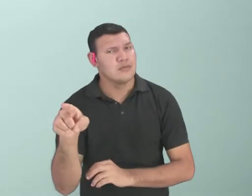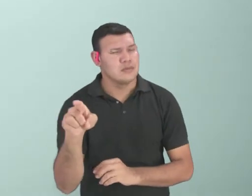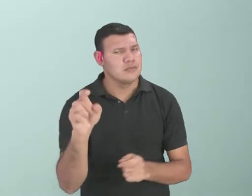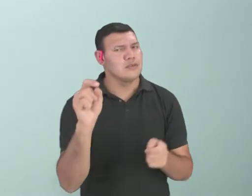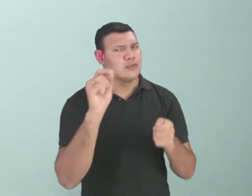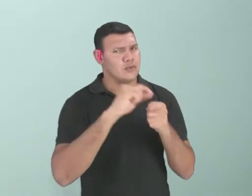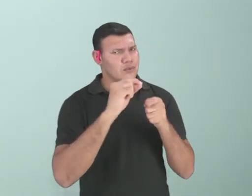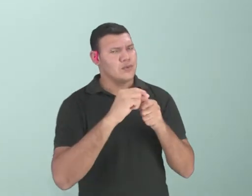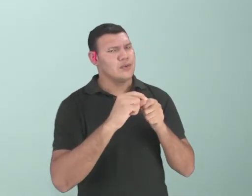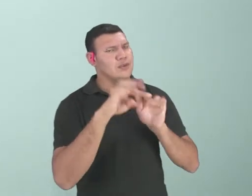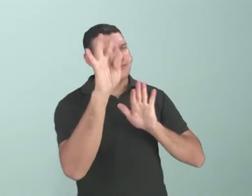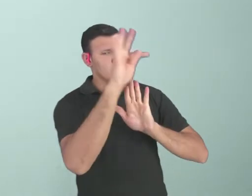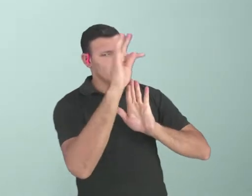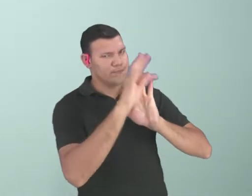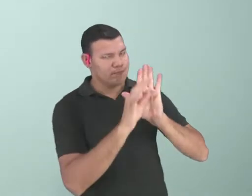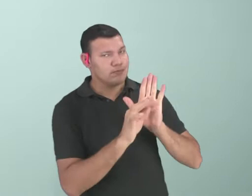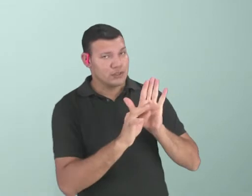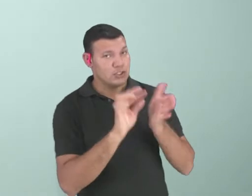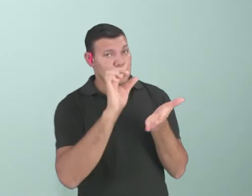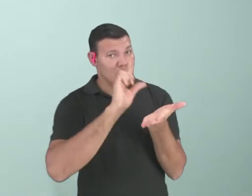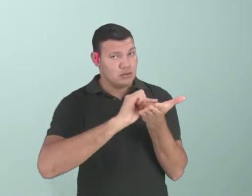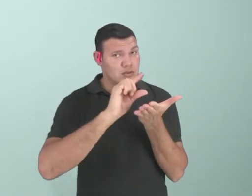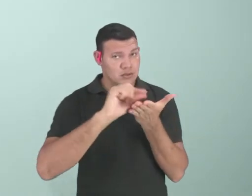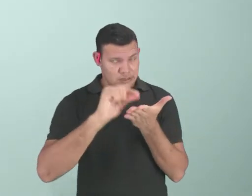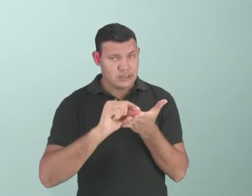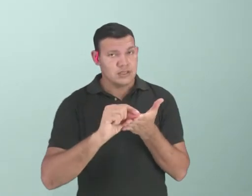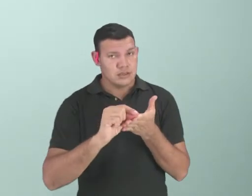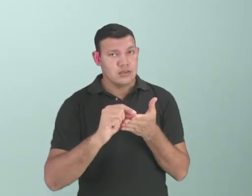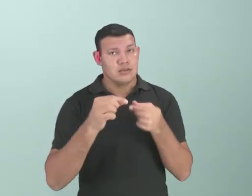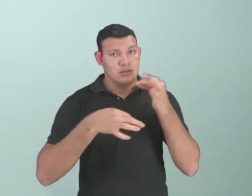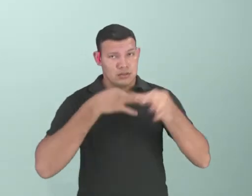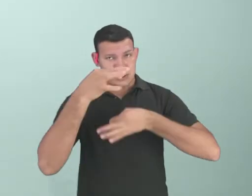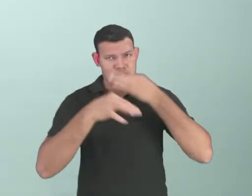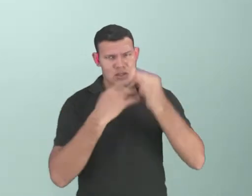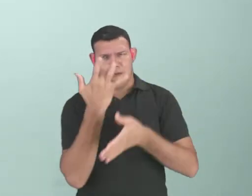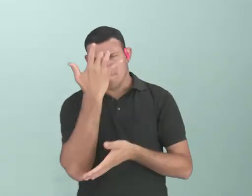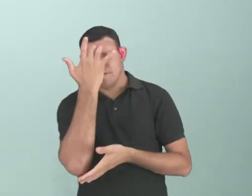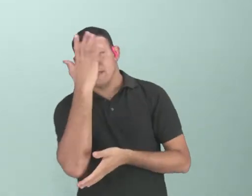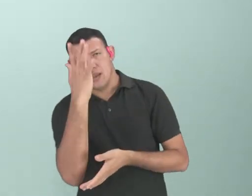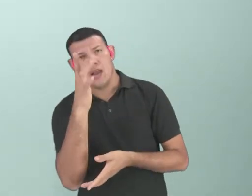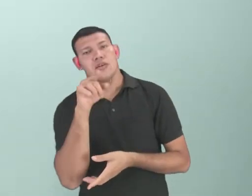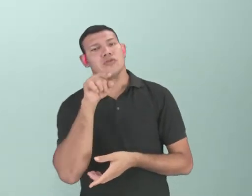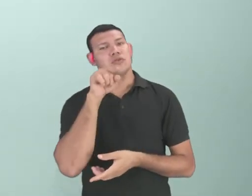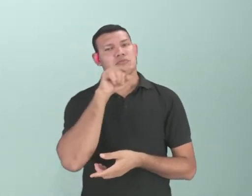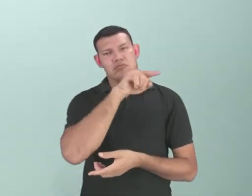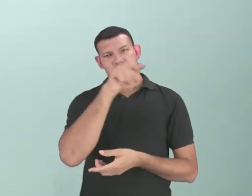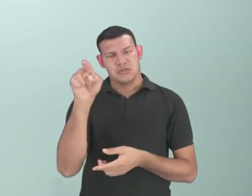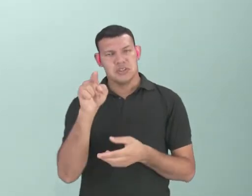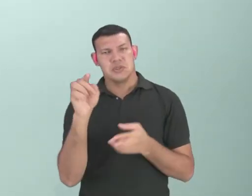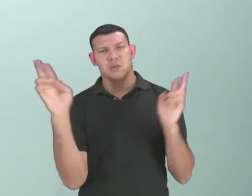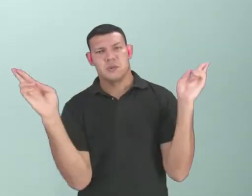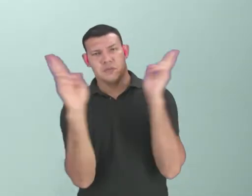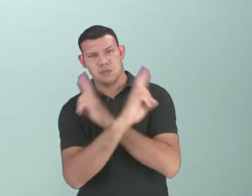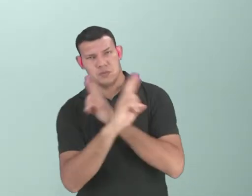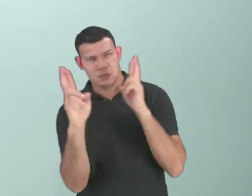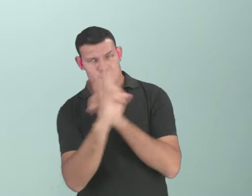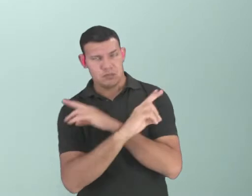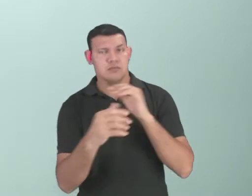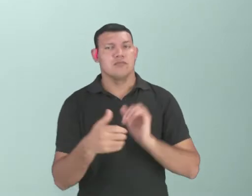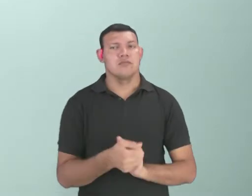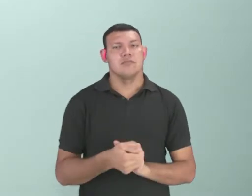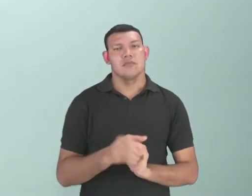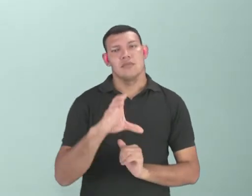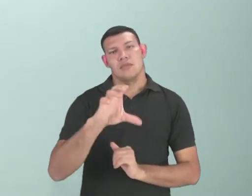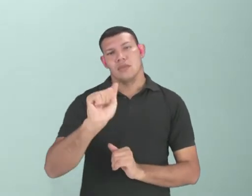seu artigo de opinião, da forma mais coerente e mais fácil, você pode fazer relações entre causa e consequência. Entre